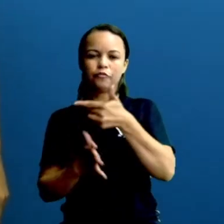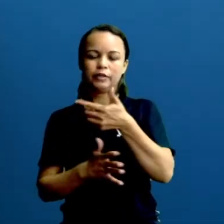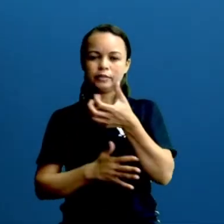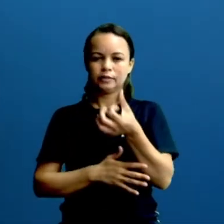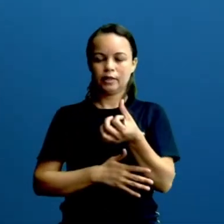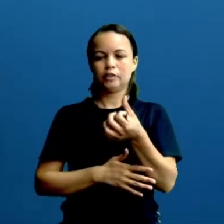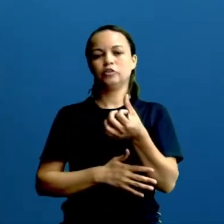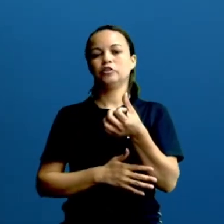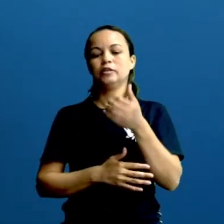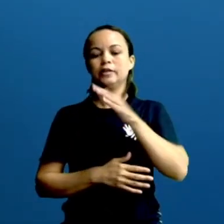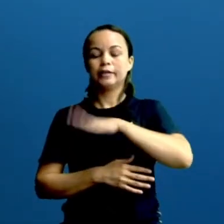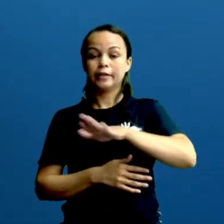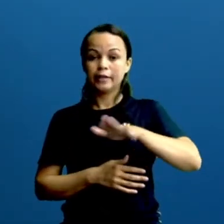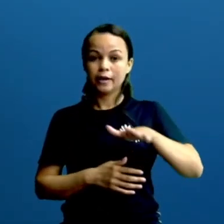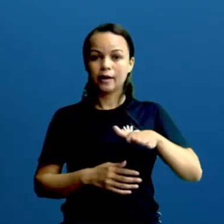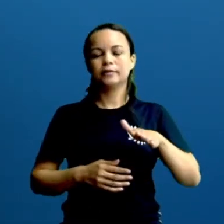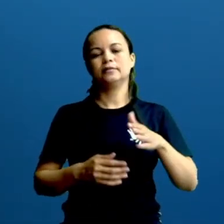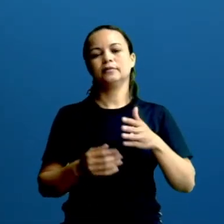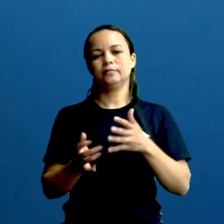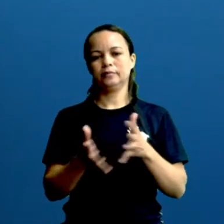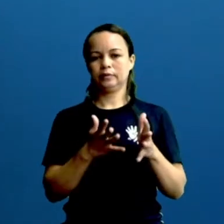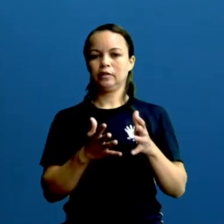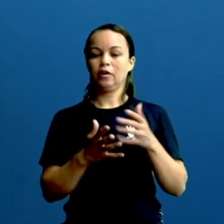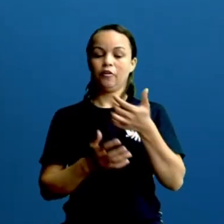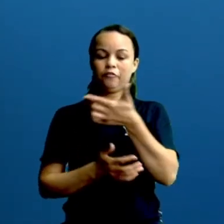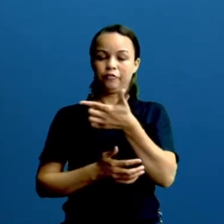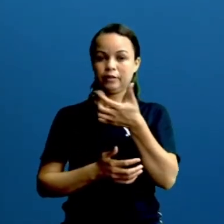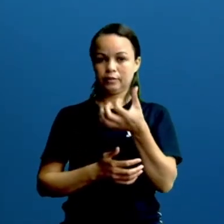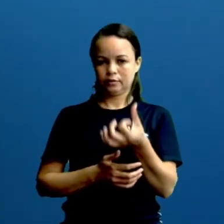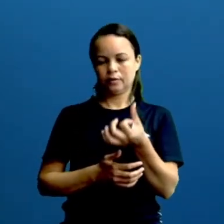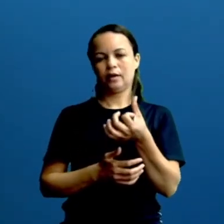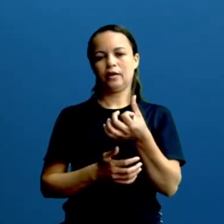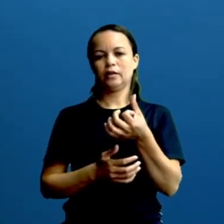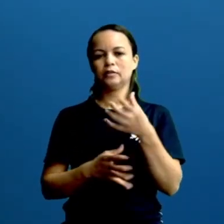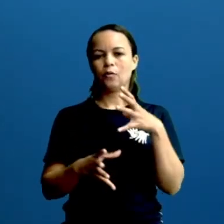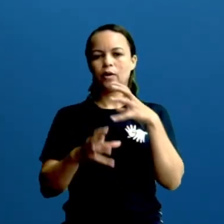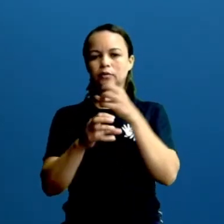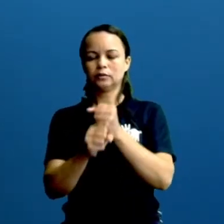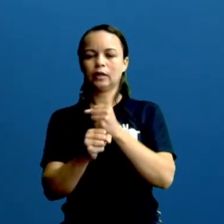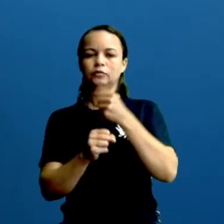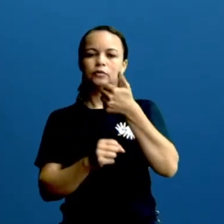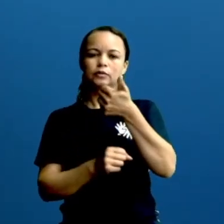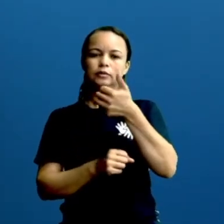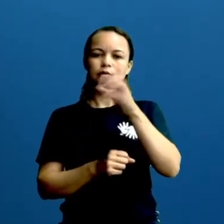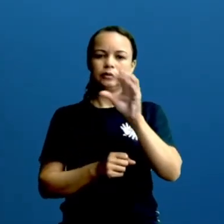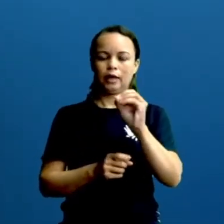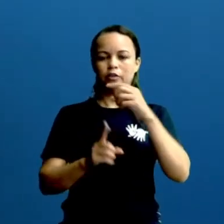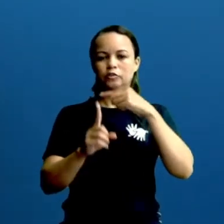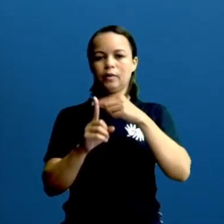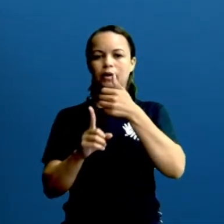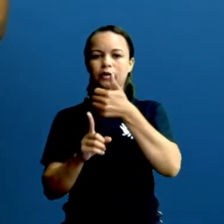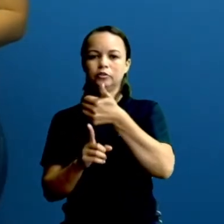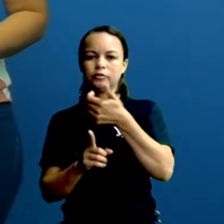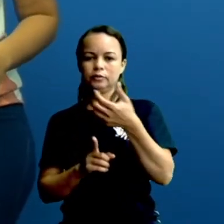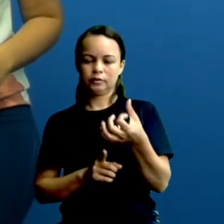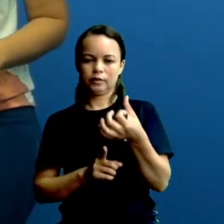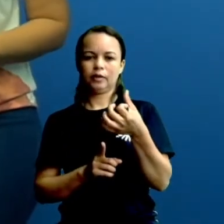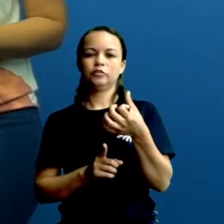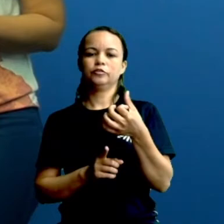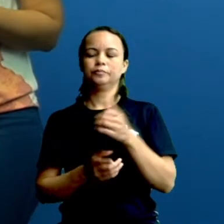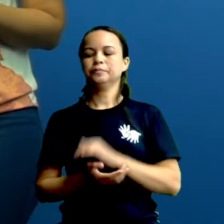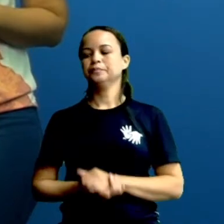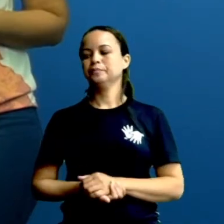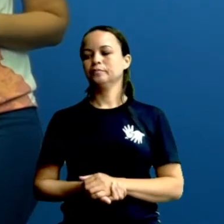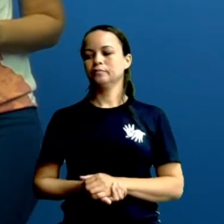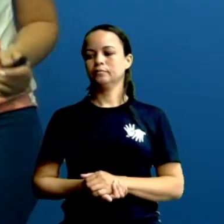parque. E 26 é o nosso resultado de 10 crianças mais 16 crianças.